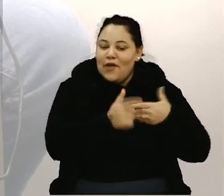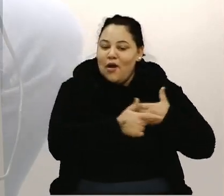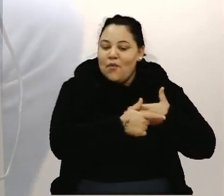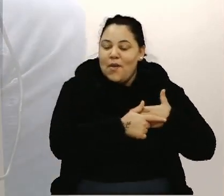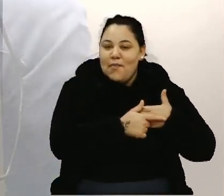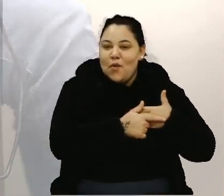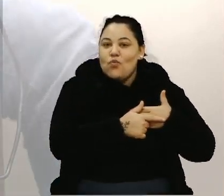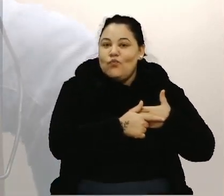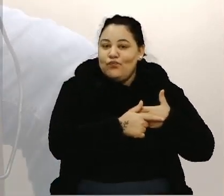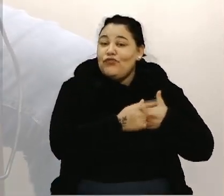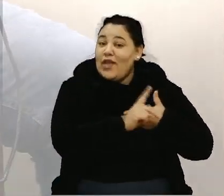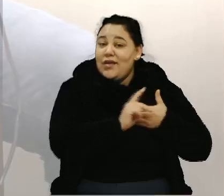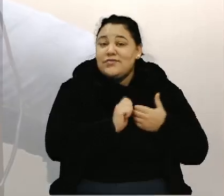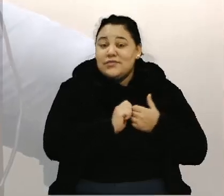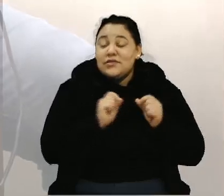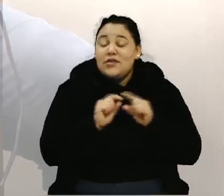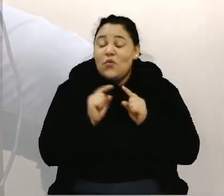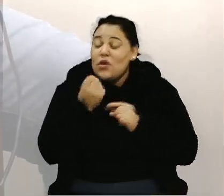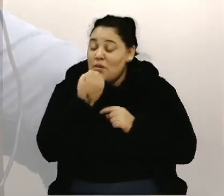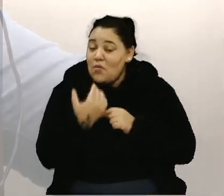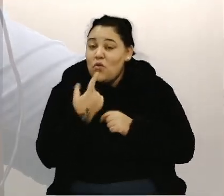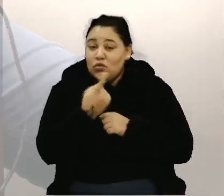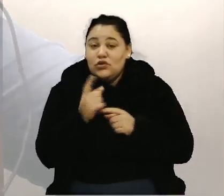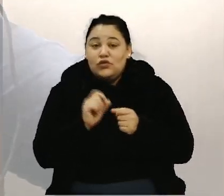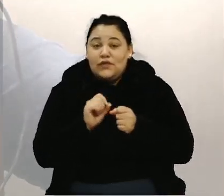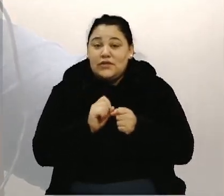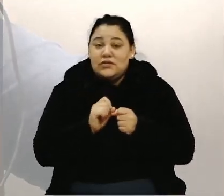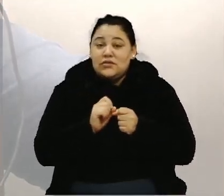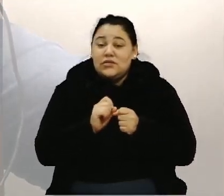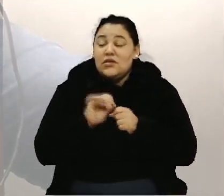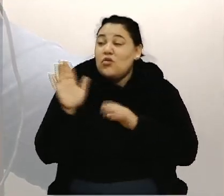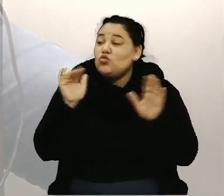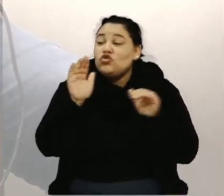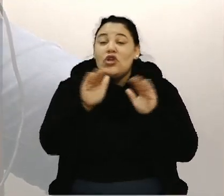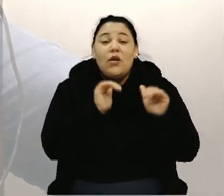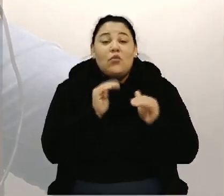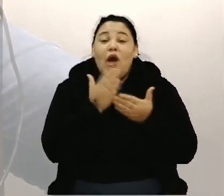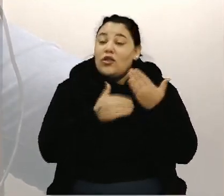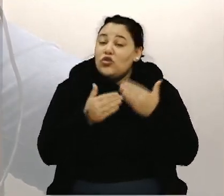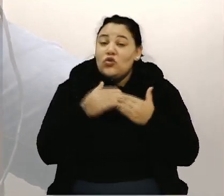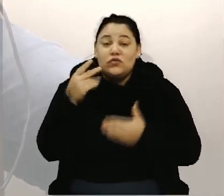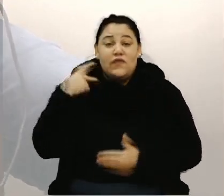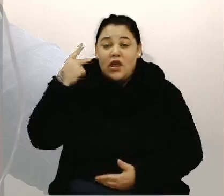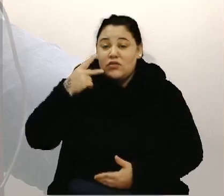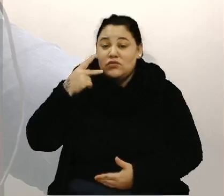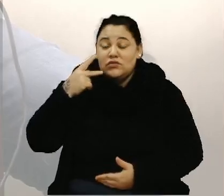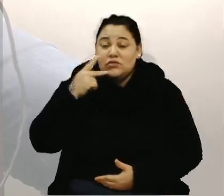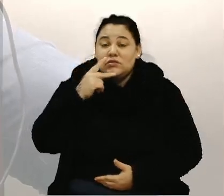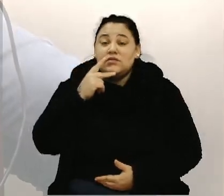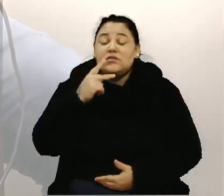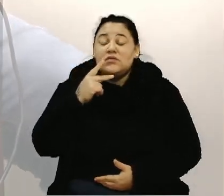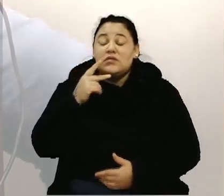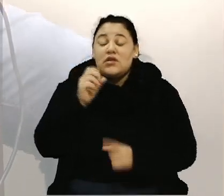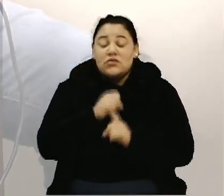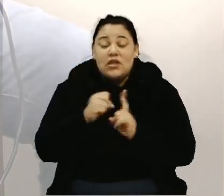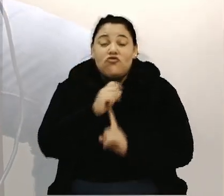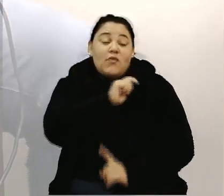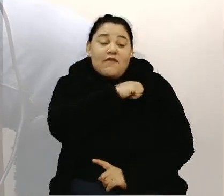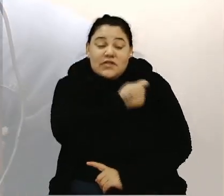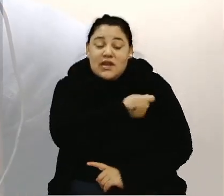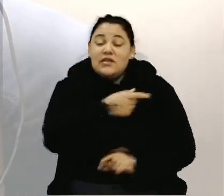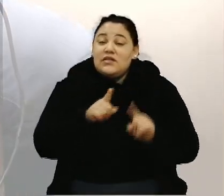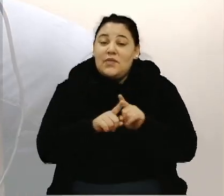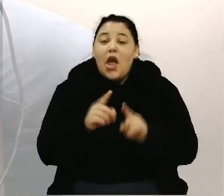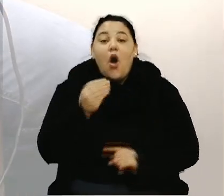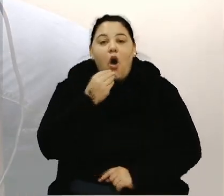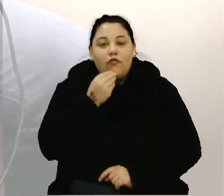Então, que bom que o senhor faz isso e conclamo a todos os vereadores e a toda a sociedade que fiscalize. Evidente que seria uma